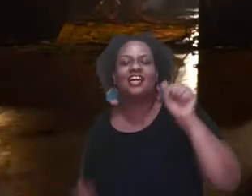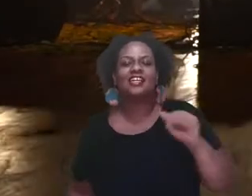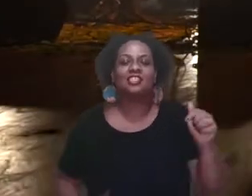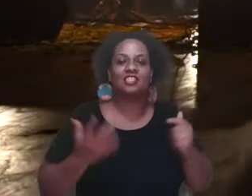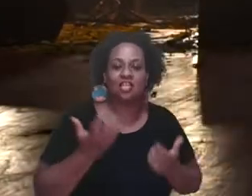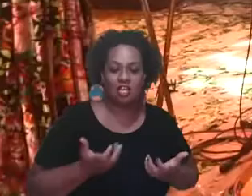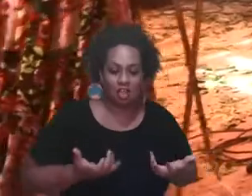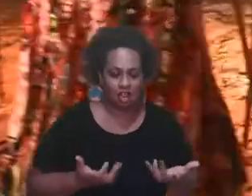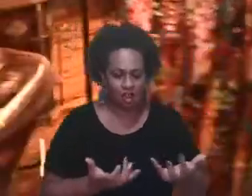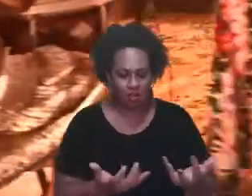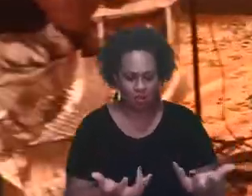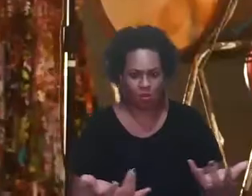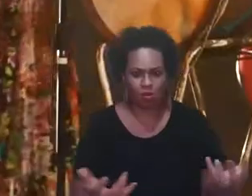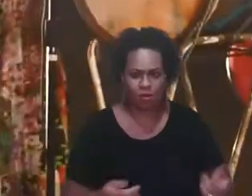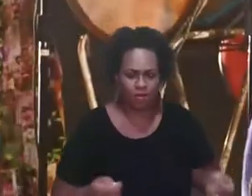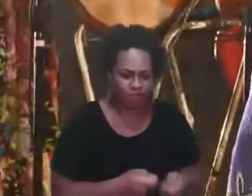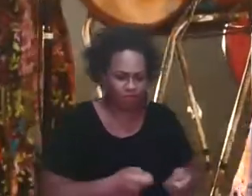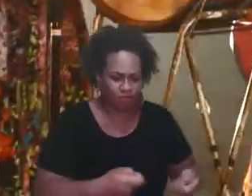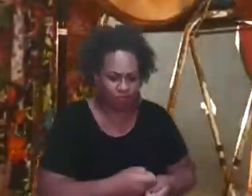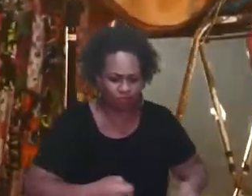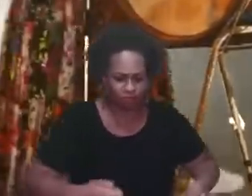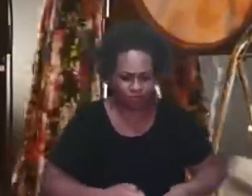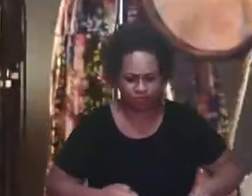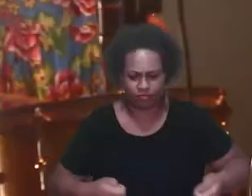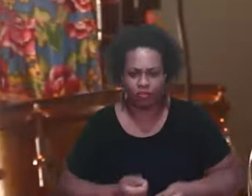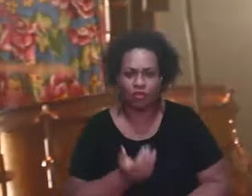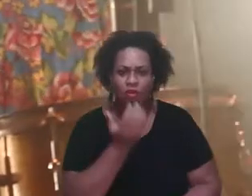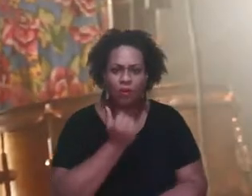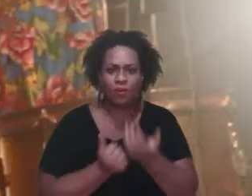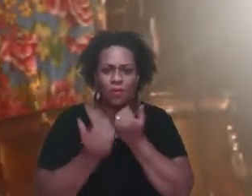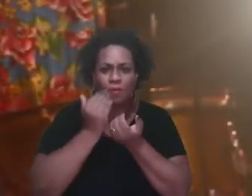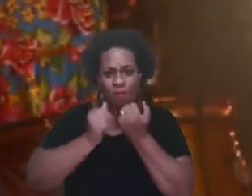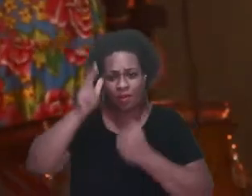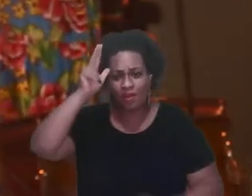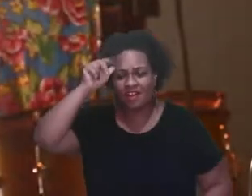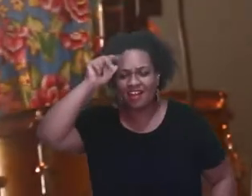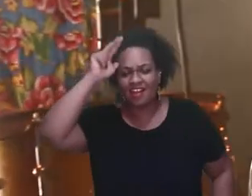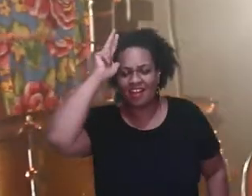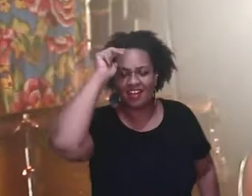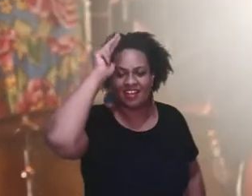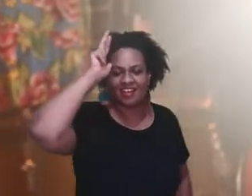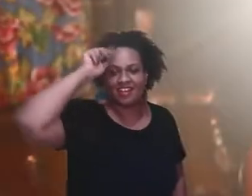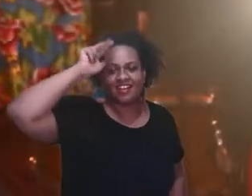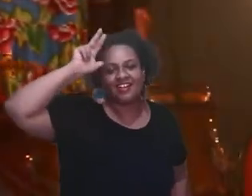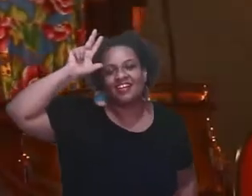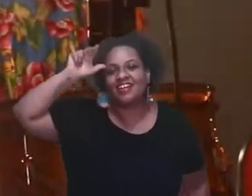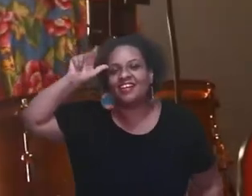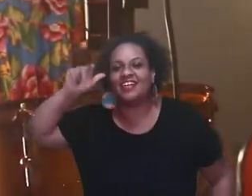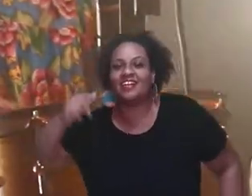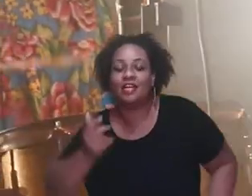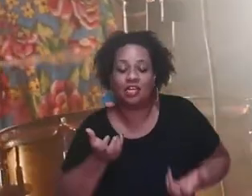eu vou cortar cabe para ver o cavalo comer Nossa Gabi para meu cavalo